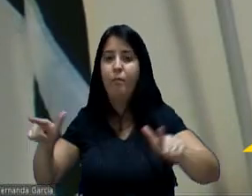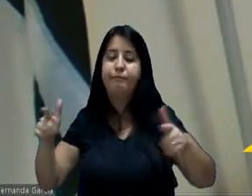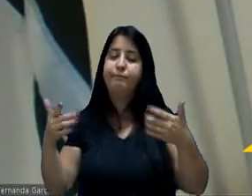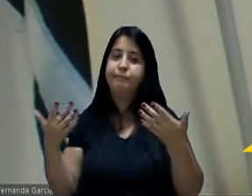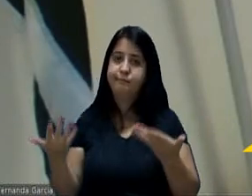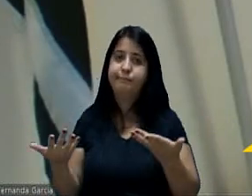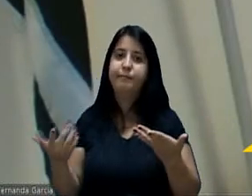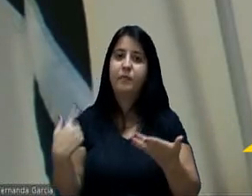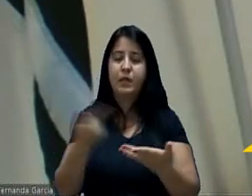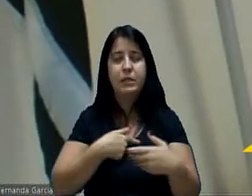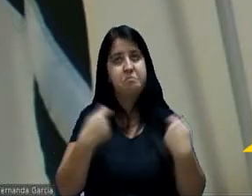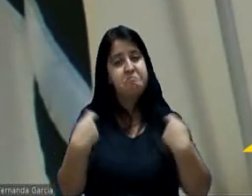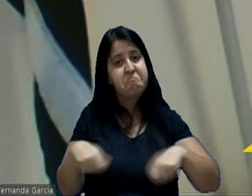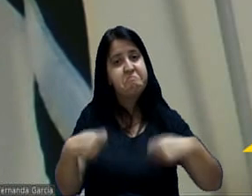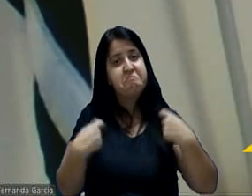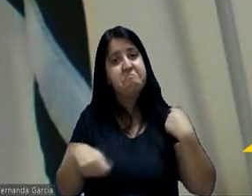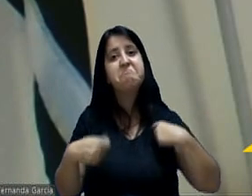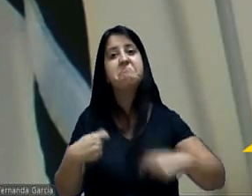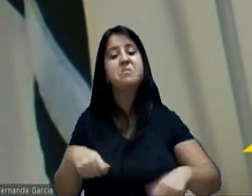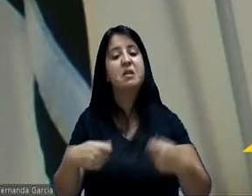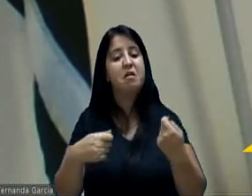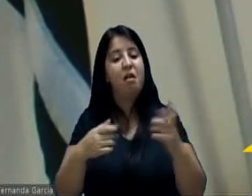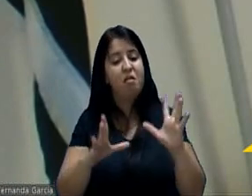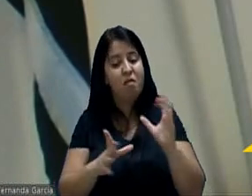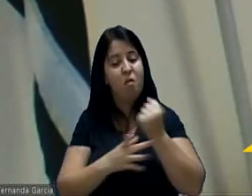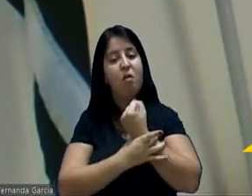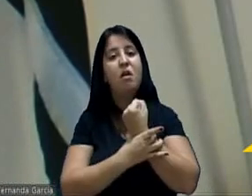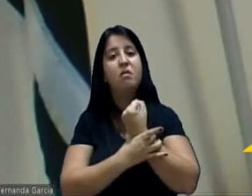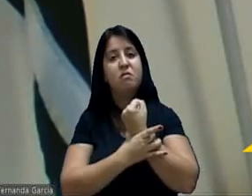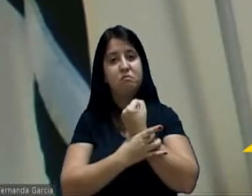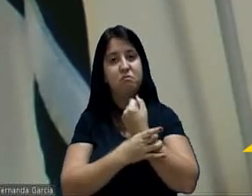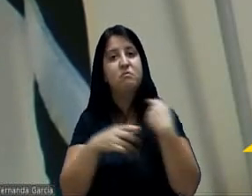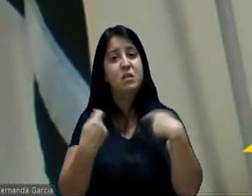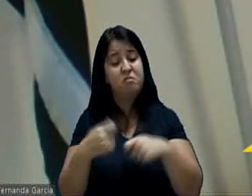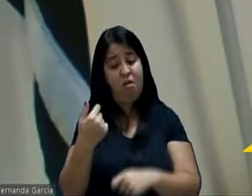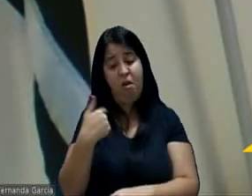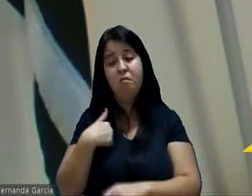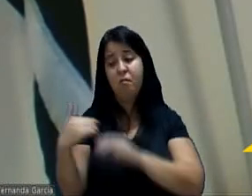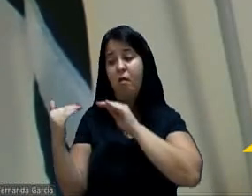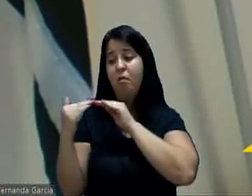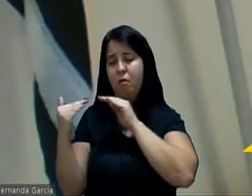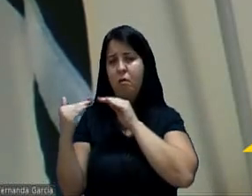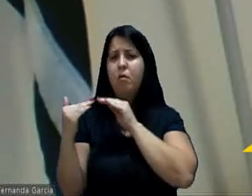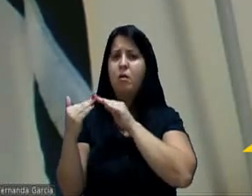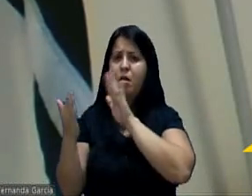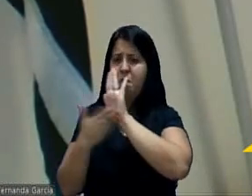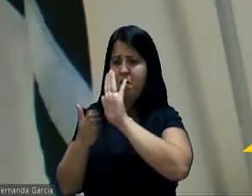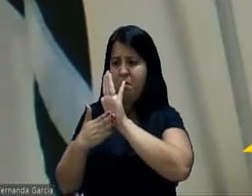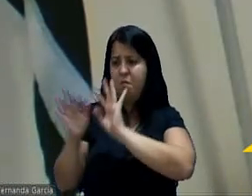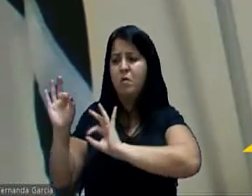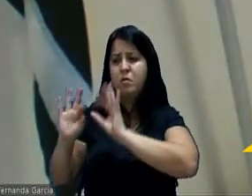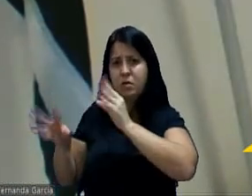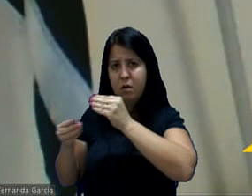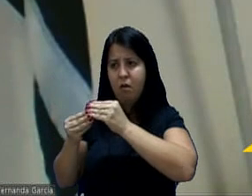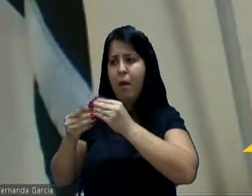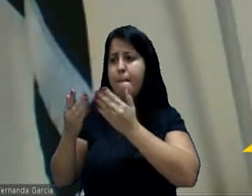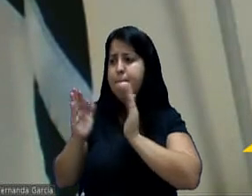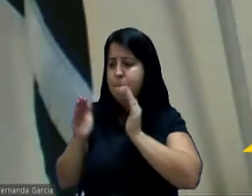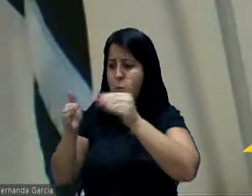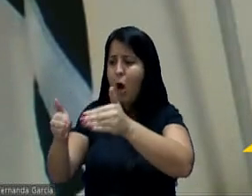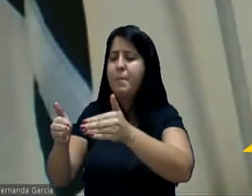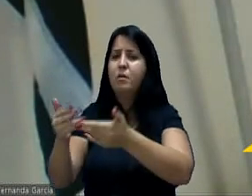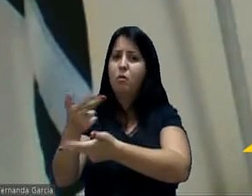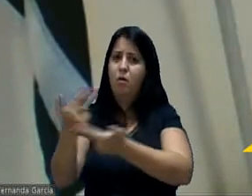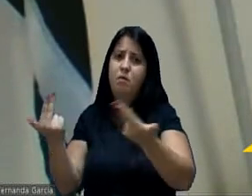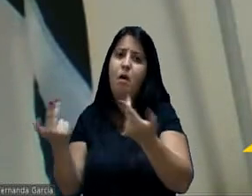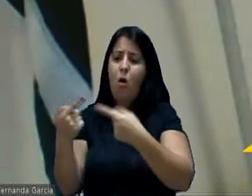aí ter mais segurança, né? Eu sou favorável às emendas e para a questão do Covid, em relação a gente